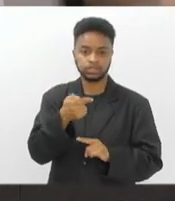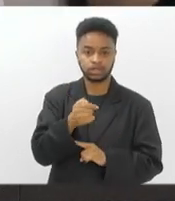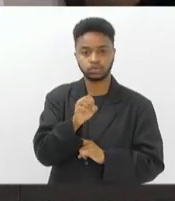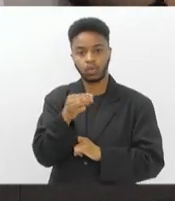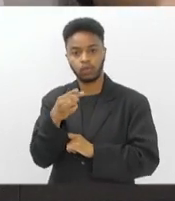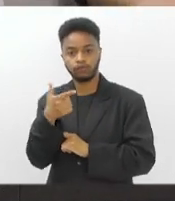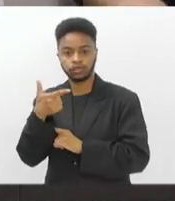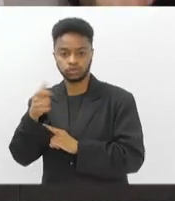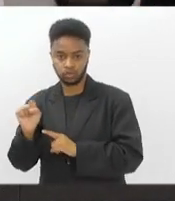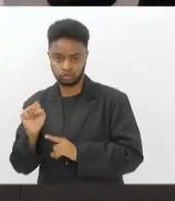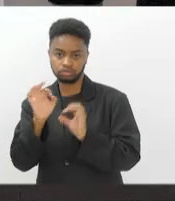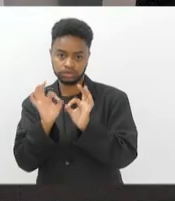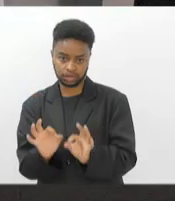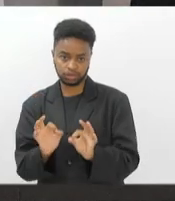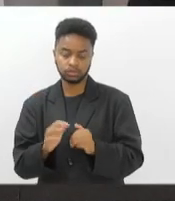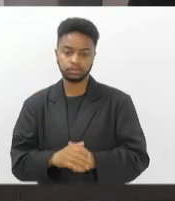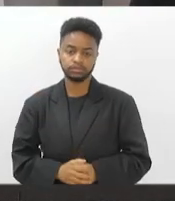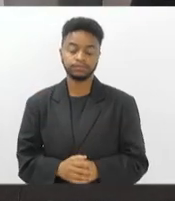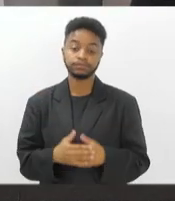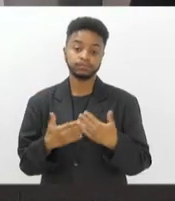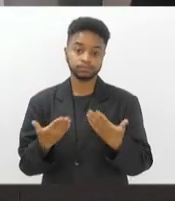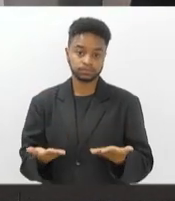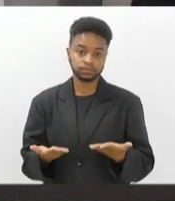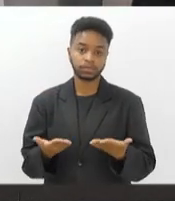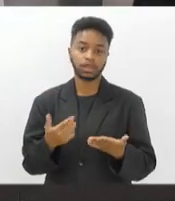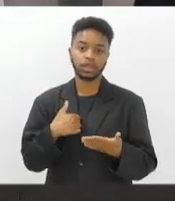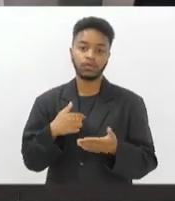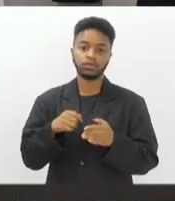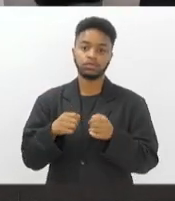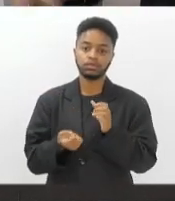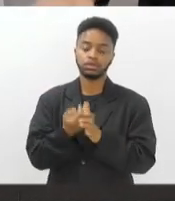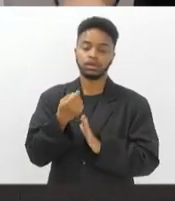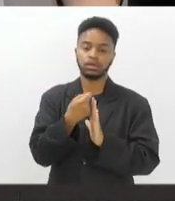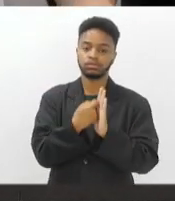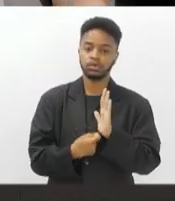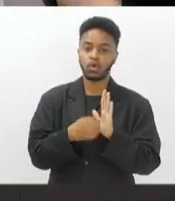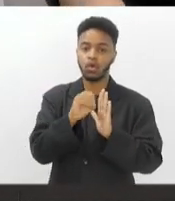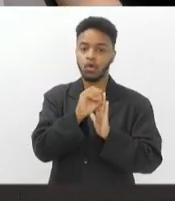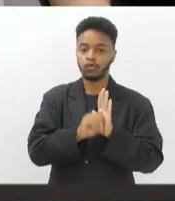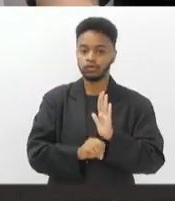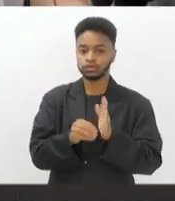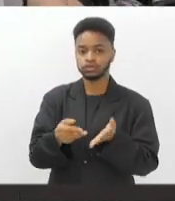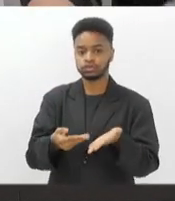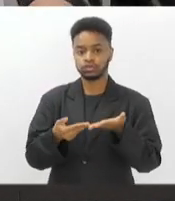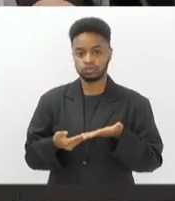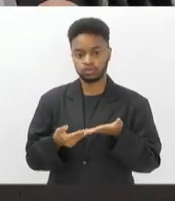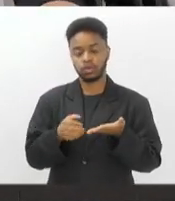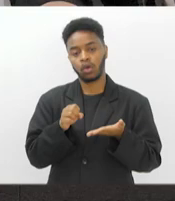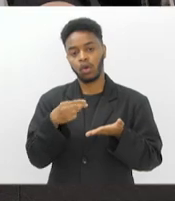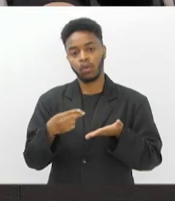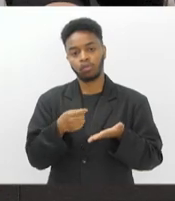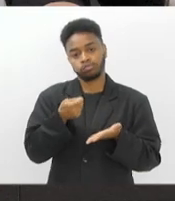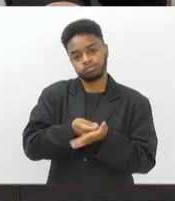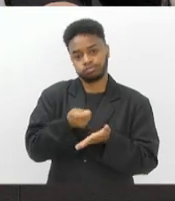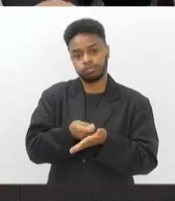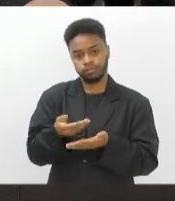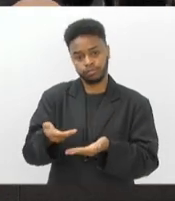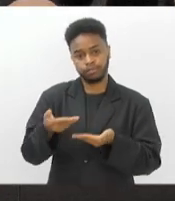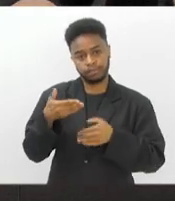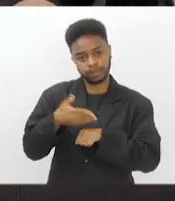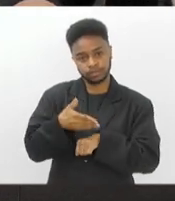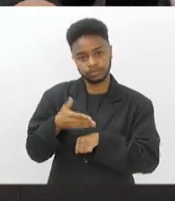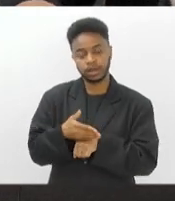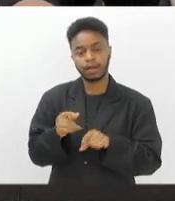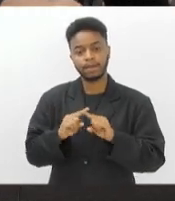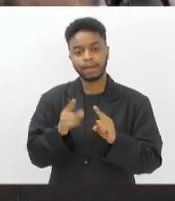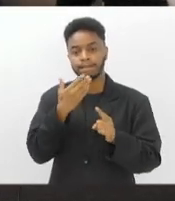aí a gente então já pede vou fazer o Ofício de convocação e de convite pedindo maior número de informações para já para que a